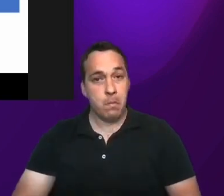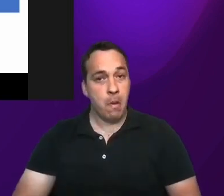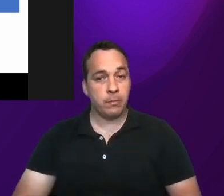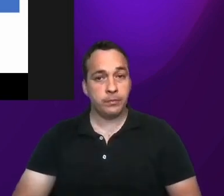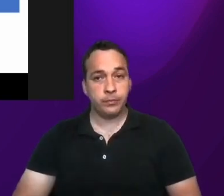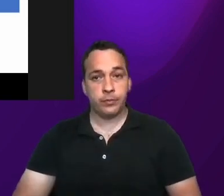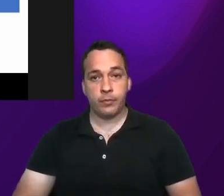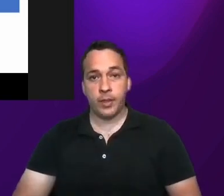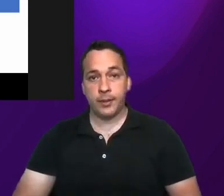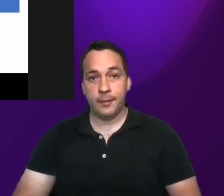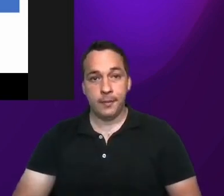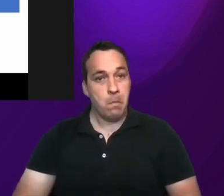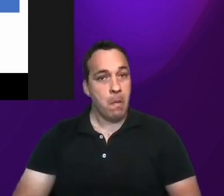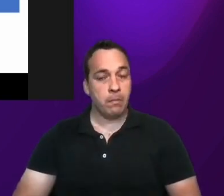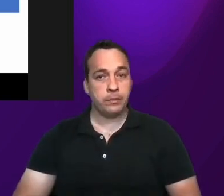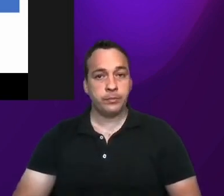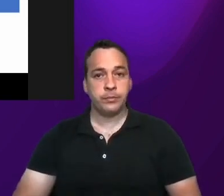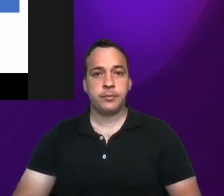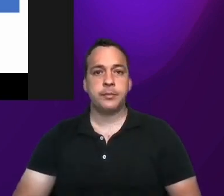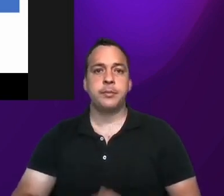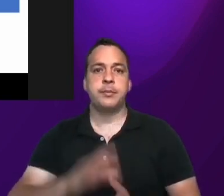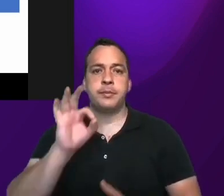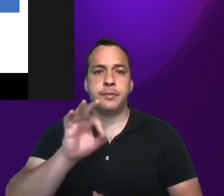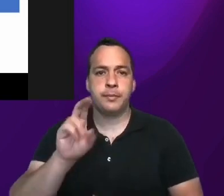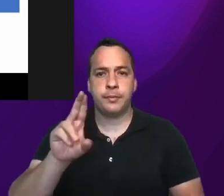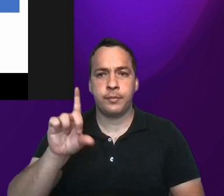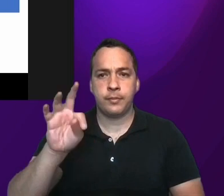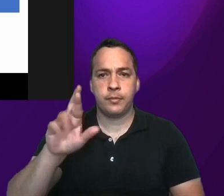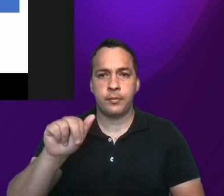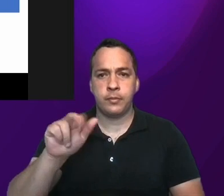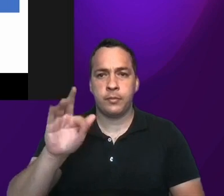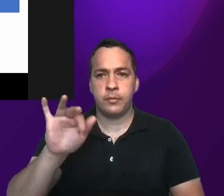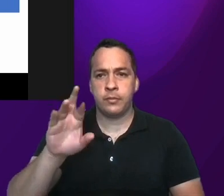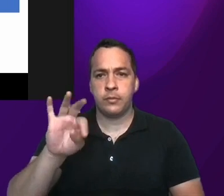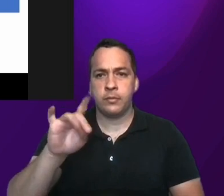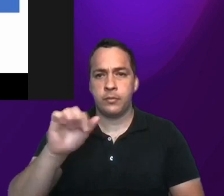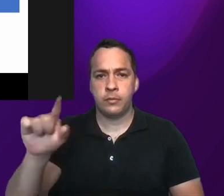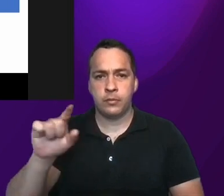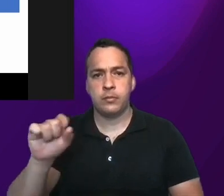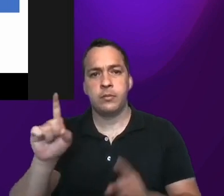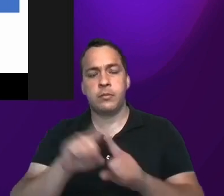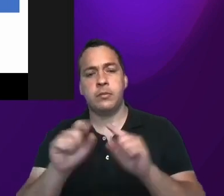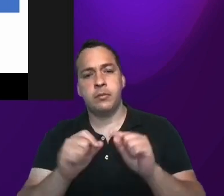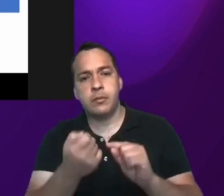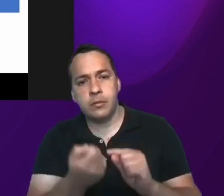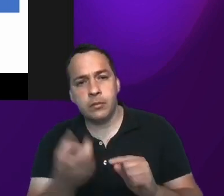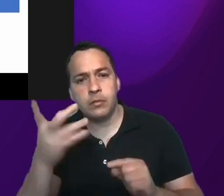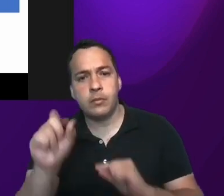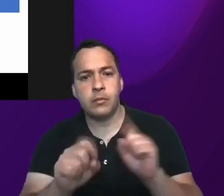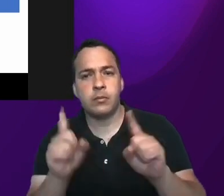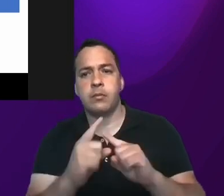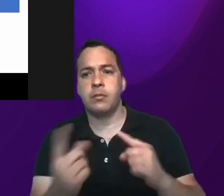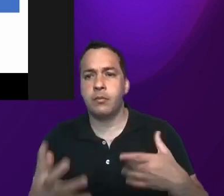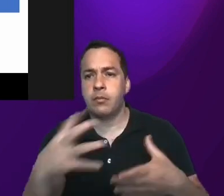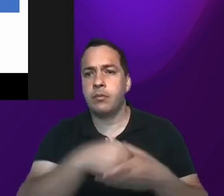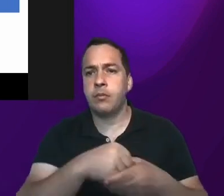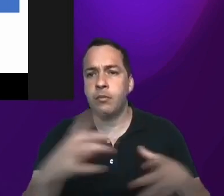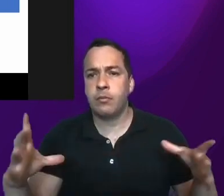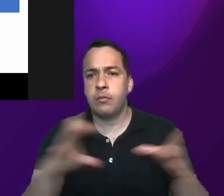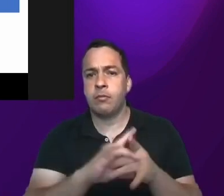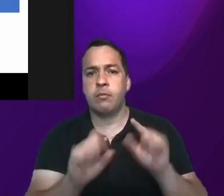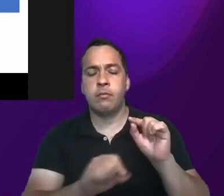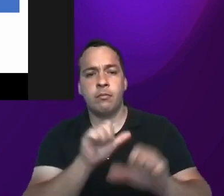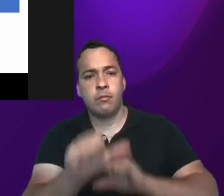da taxa de ultrafiltração, se o volume para os pacientes crônicos está relacionado, né, que está relacionado à